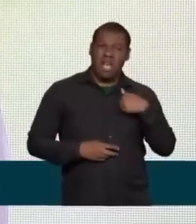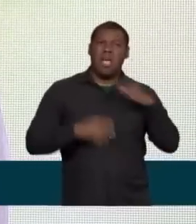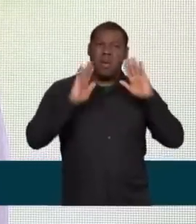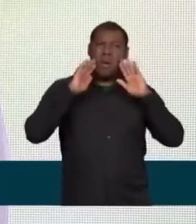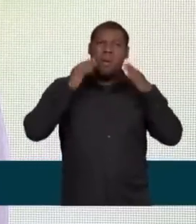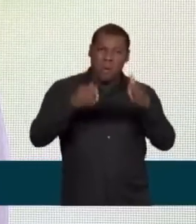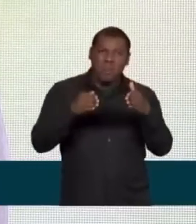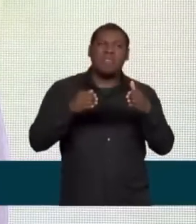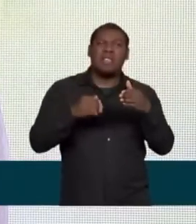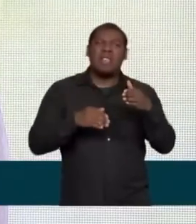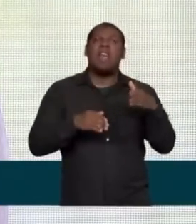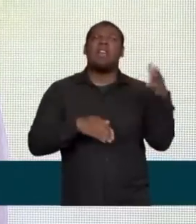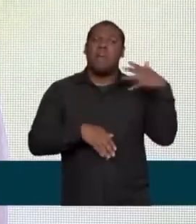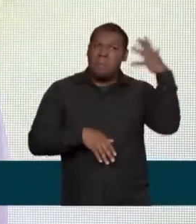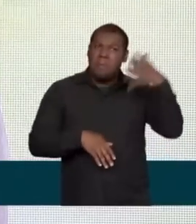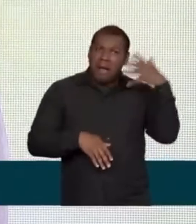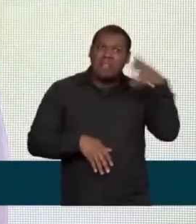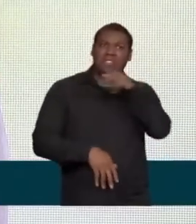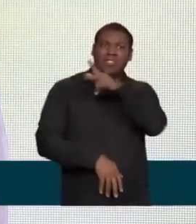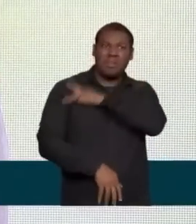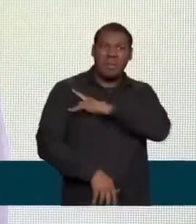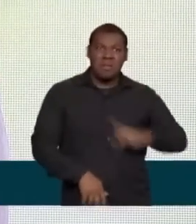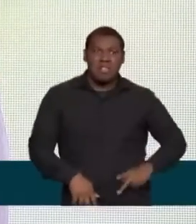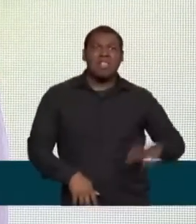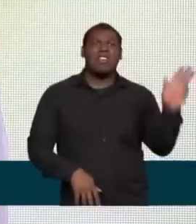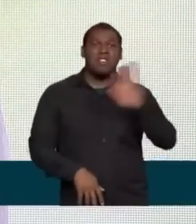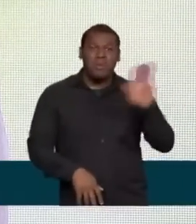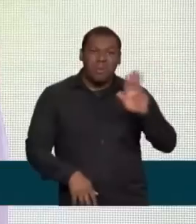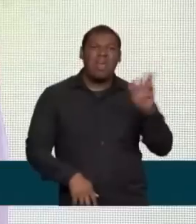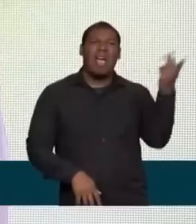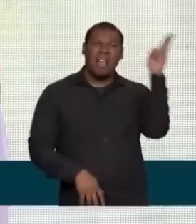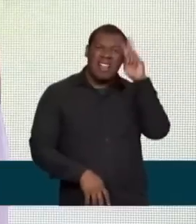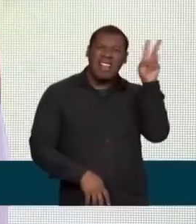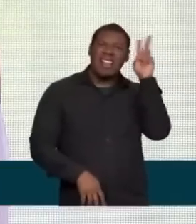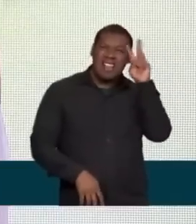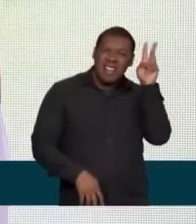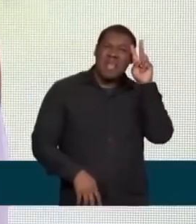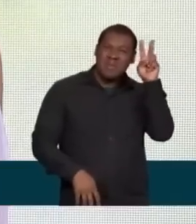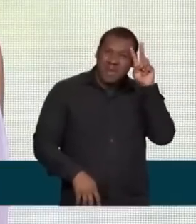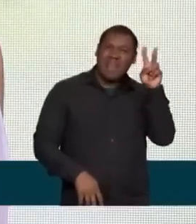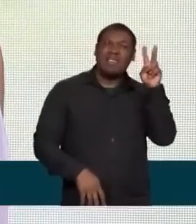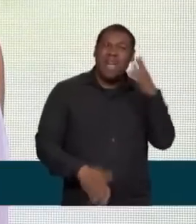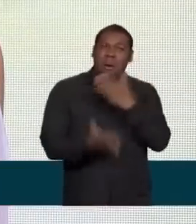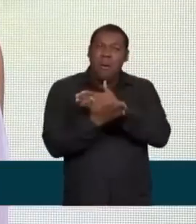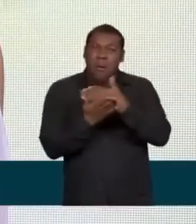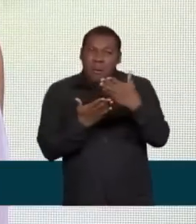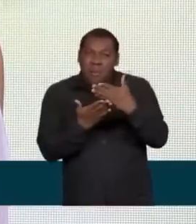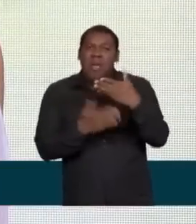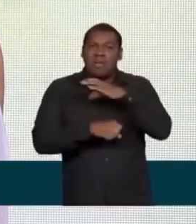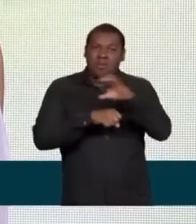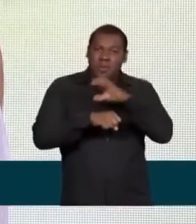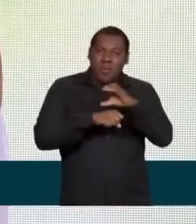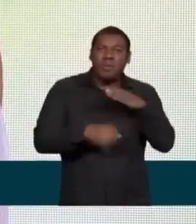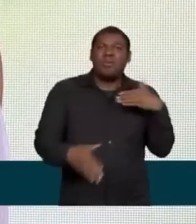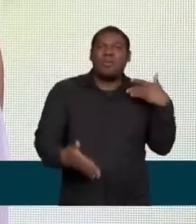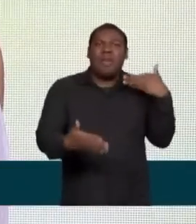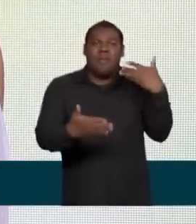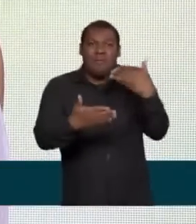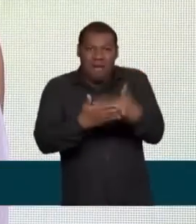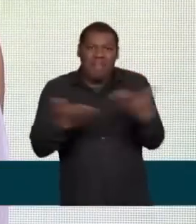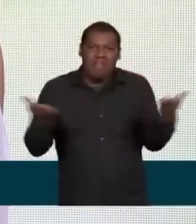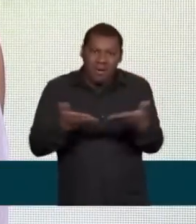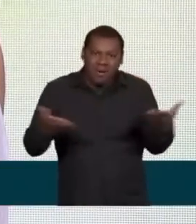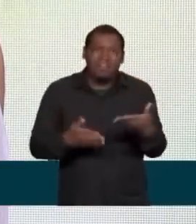dessa frase e me lembrei dela a cada etapa concluída da minha formação. Fiz mestrado e doutorado na